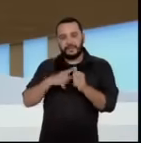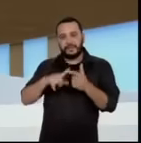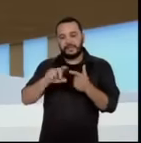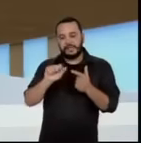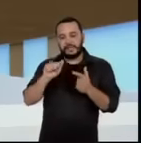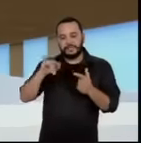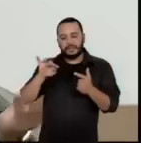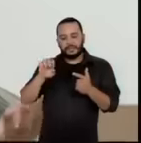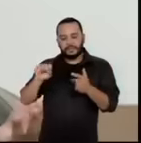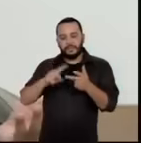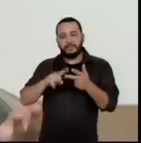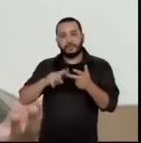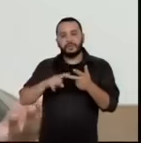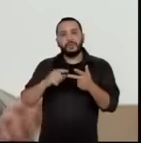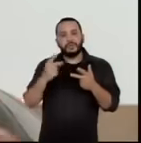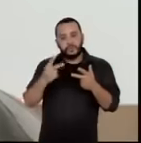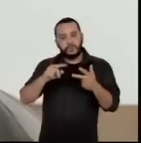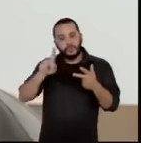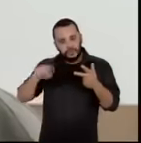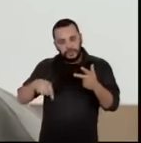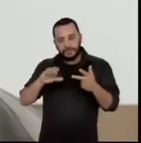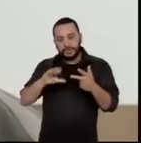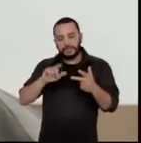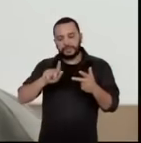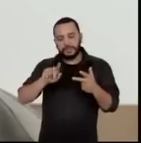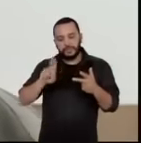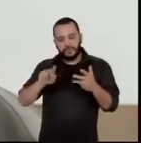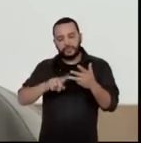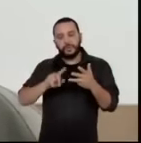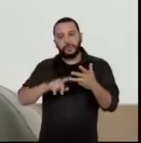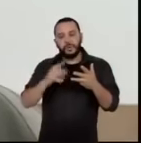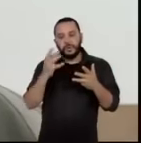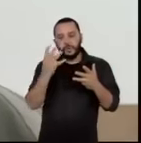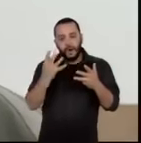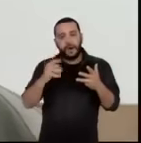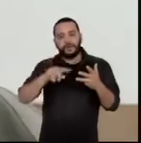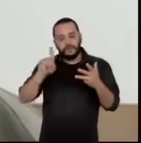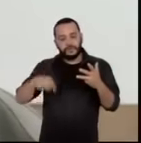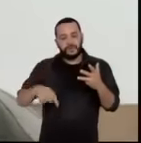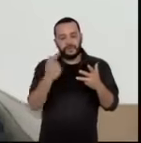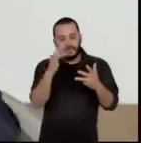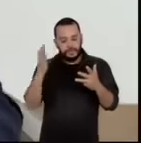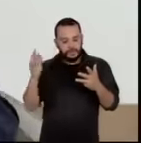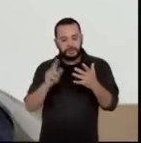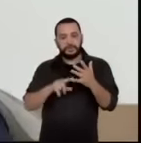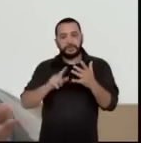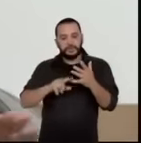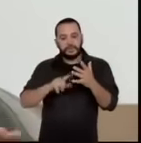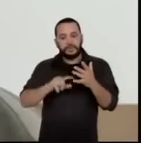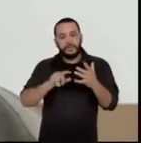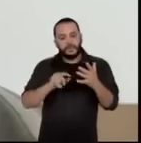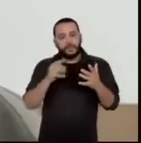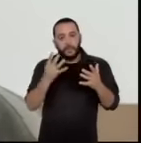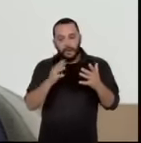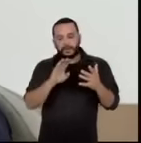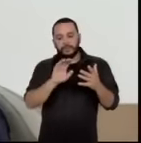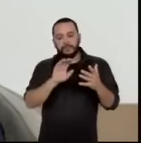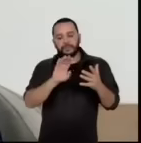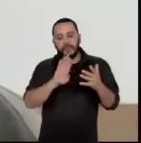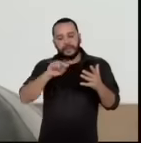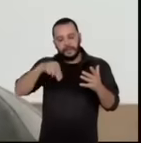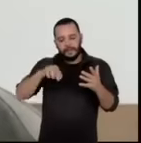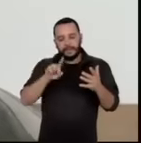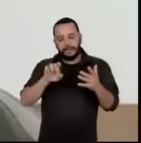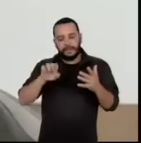da CGU, 4 funcionários do Ministério do Meio Ambiente e vários funcionários do BNDES. E ali conversamos abertamente sobre